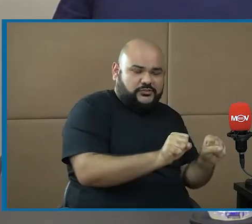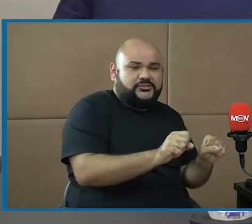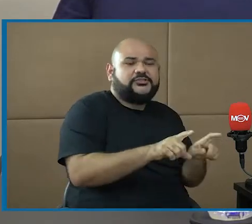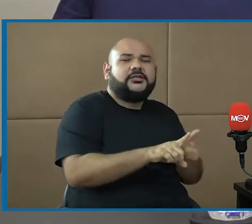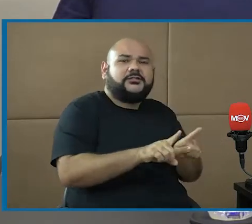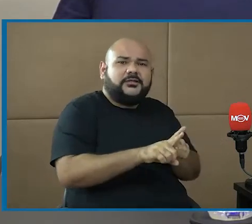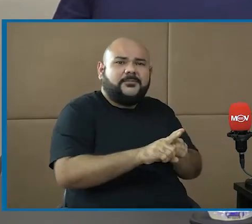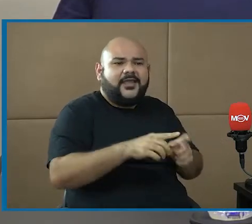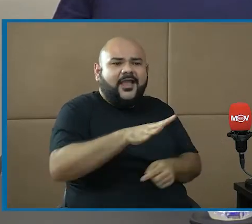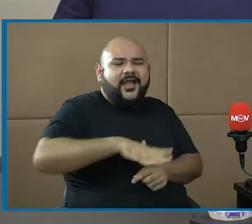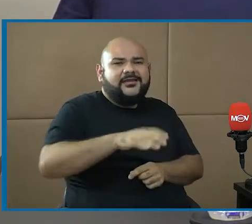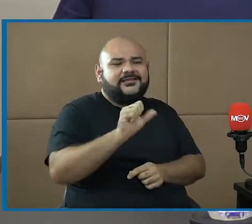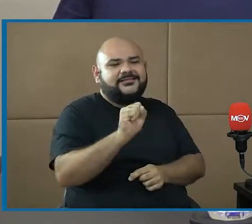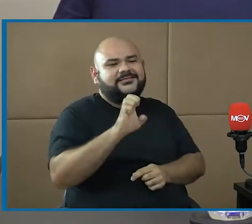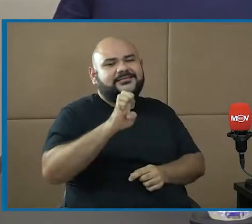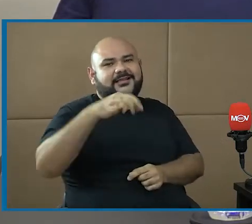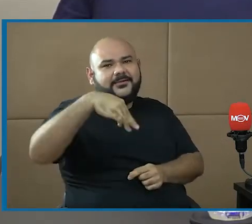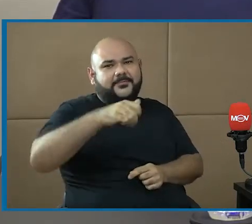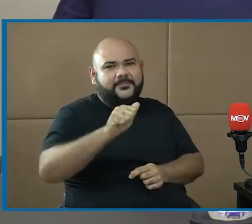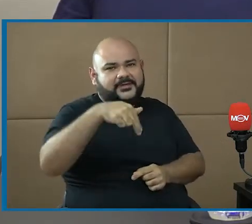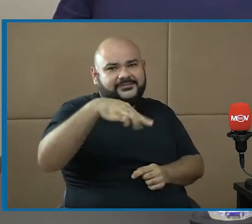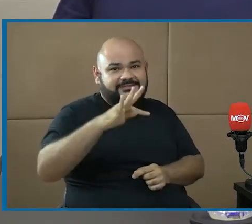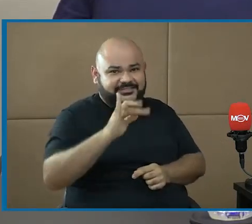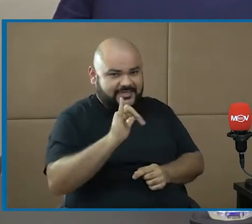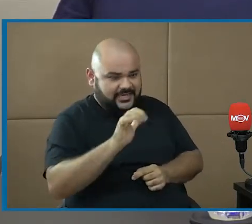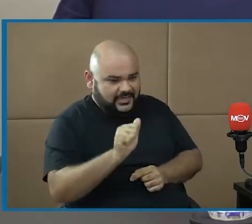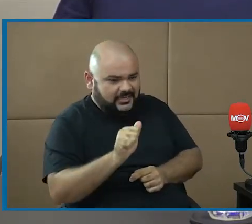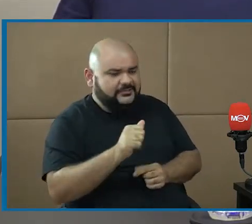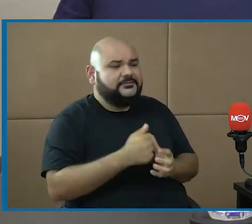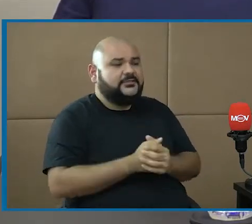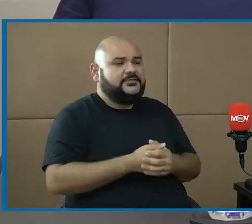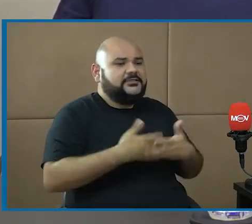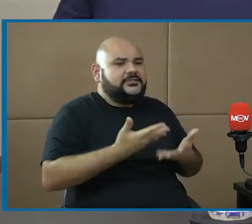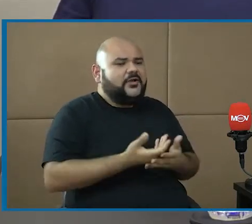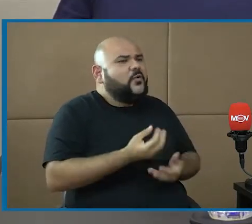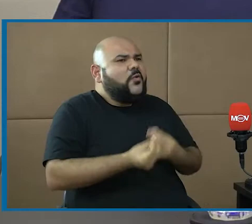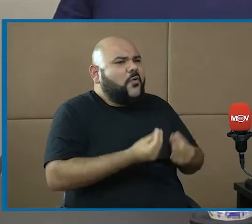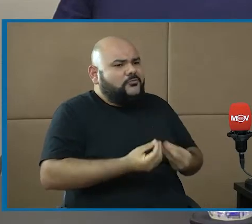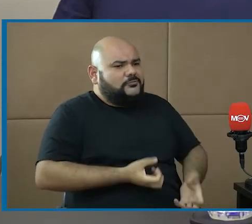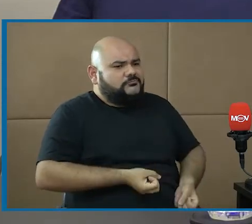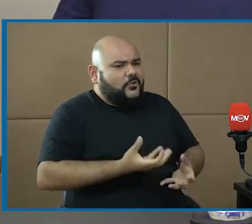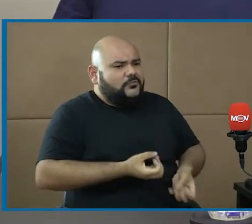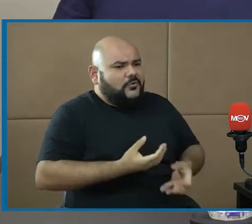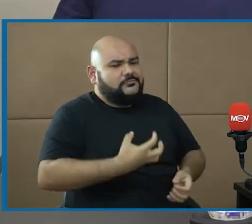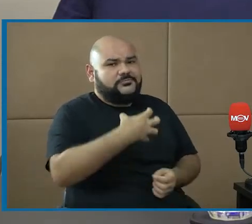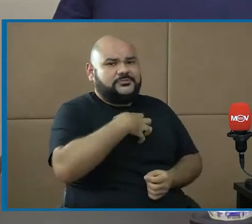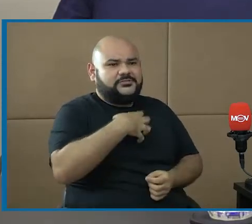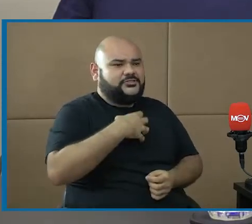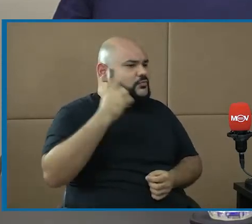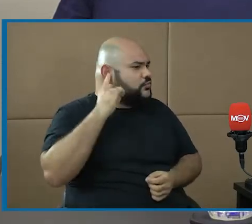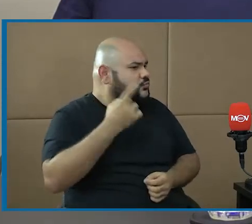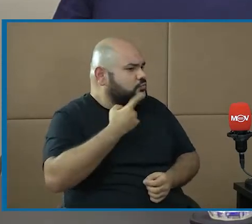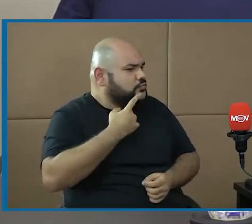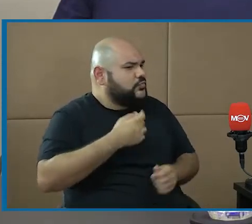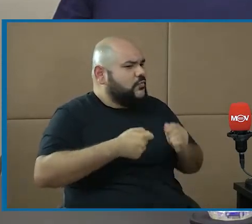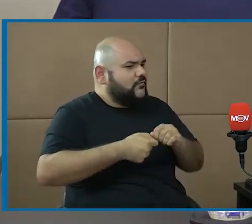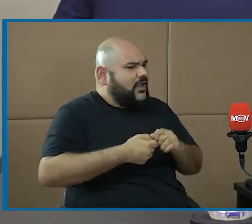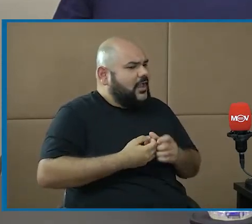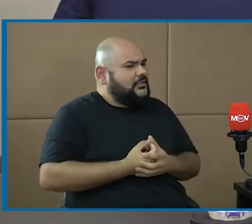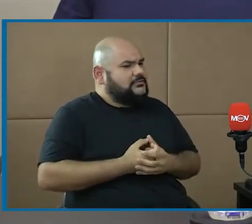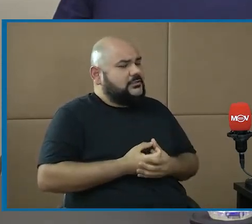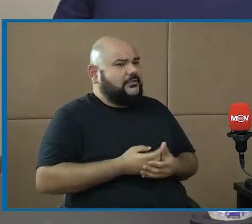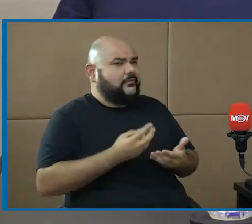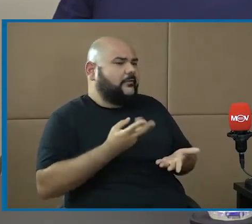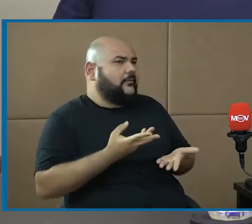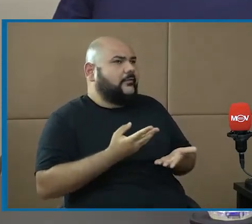especificamente, porque a minha dissertação foi sobre a produção de sentido que o surdo estabelece, né, quando ele está